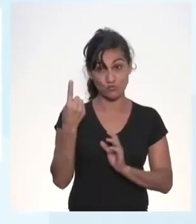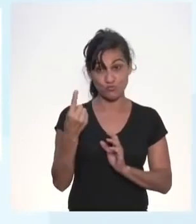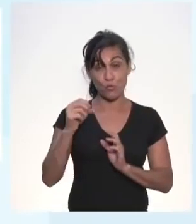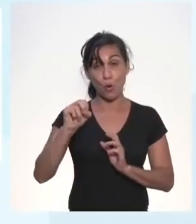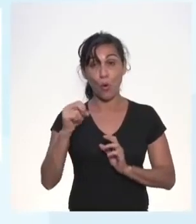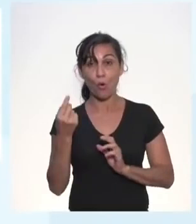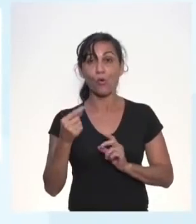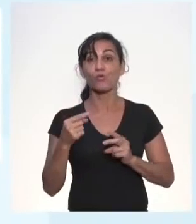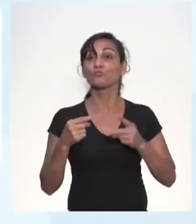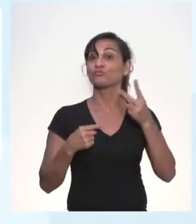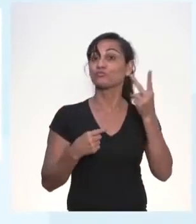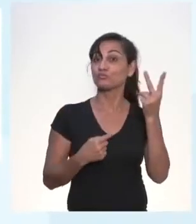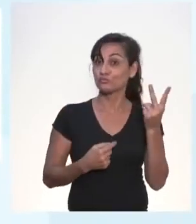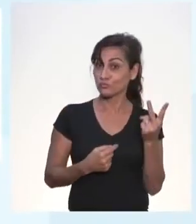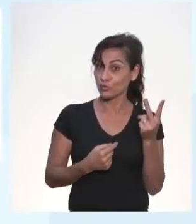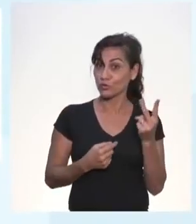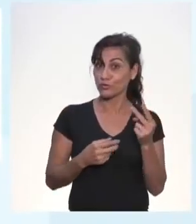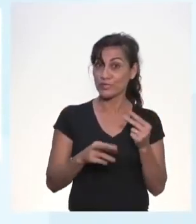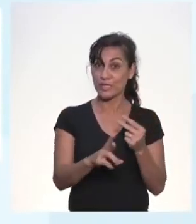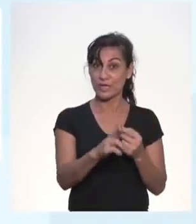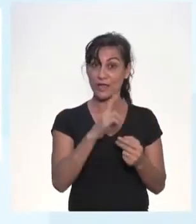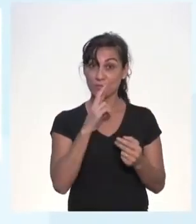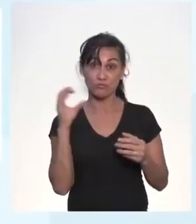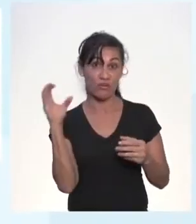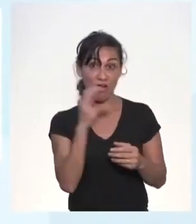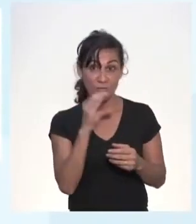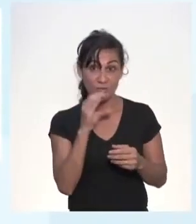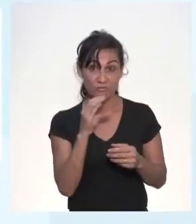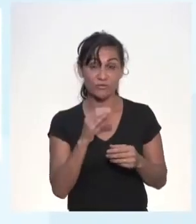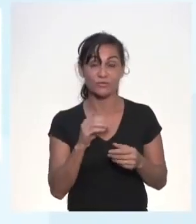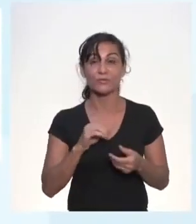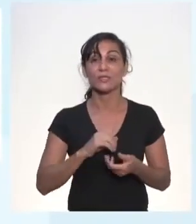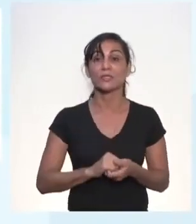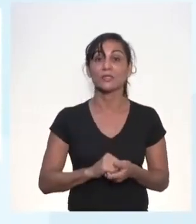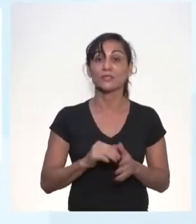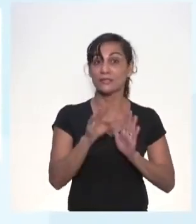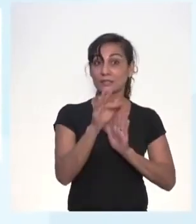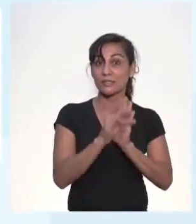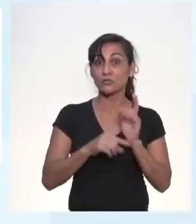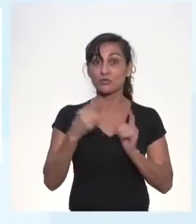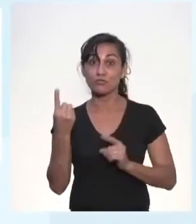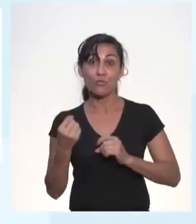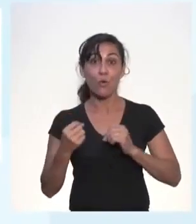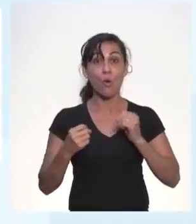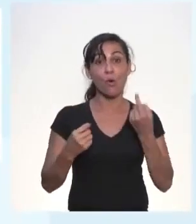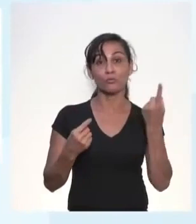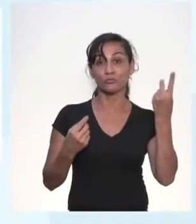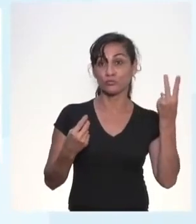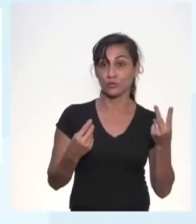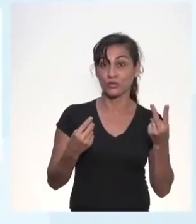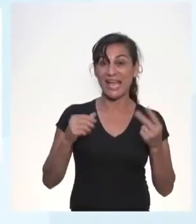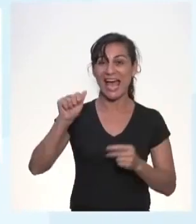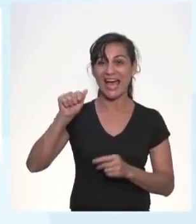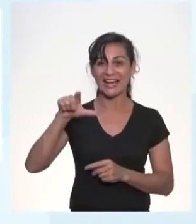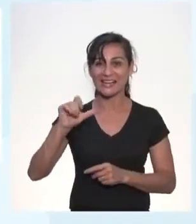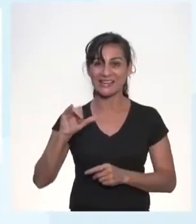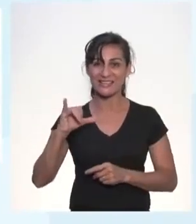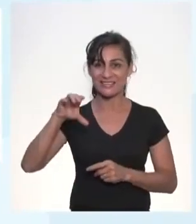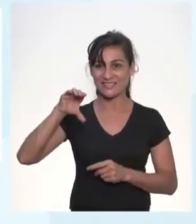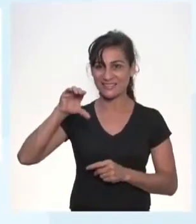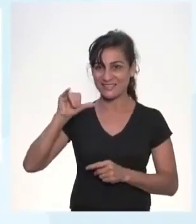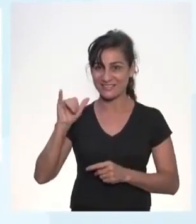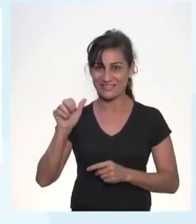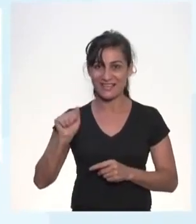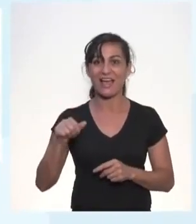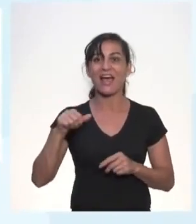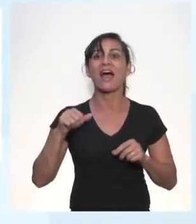eles respondam e vamos ver se eles conseguem responder rapidinho, que eu acho que eles conseguem, hein? Sim. No texto 1 ou no 2? Alicia, texto 1.